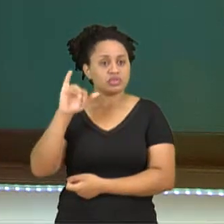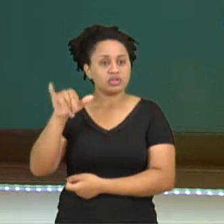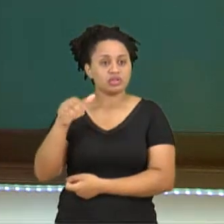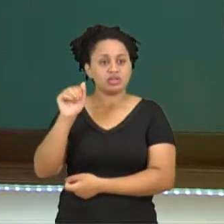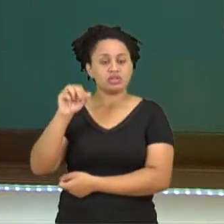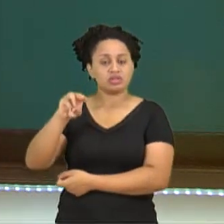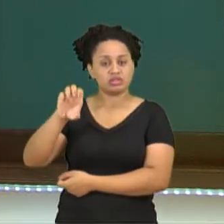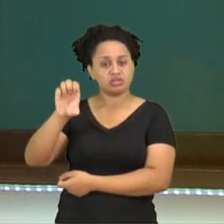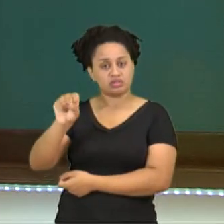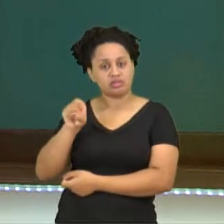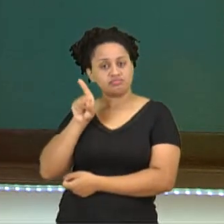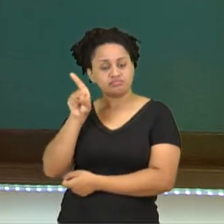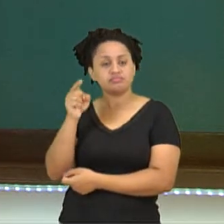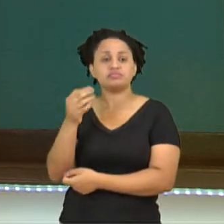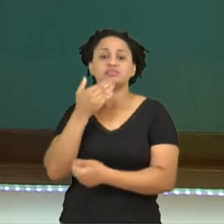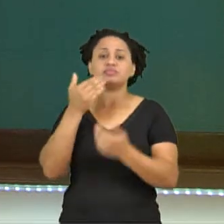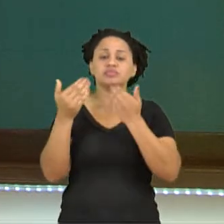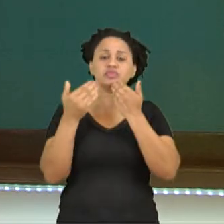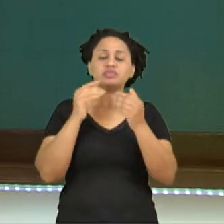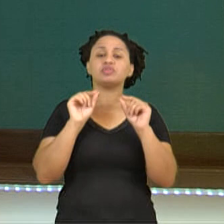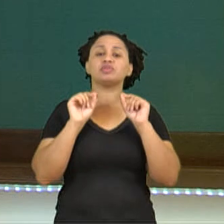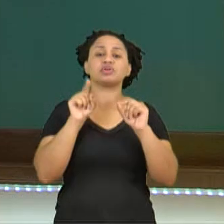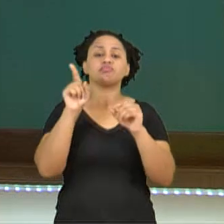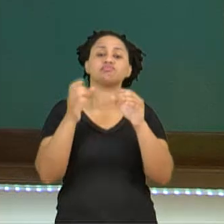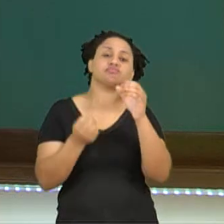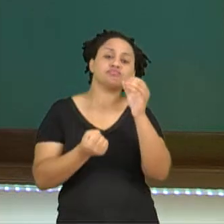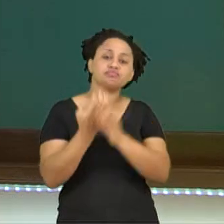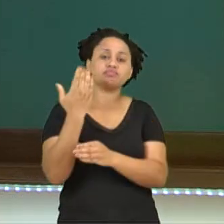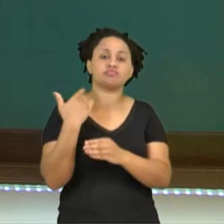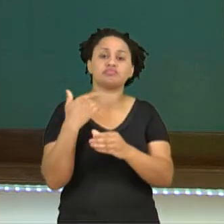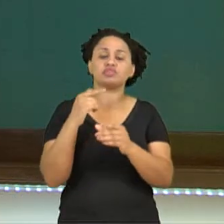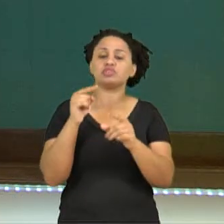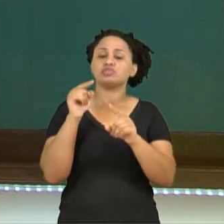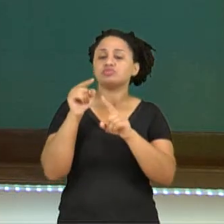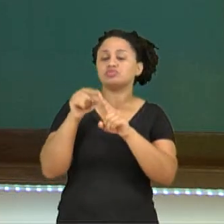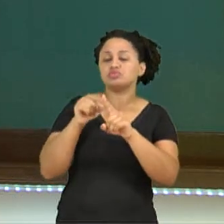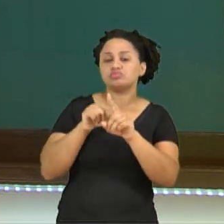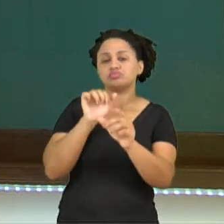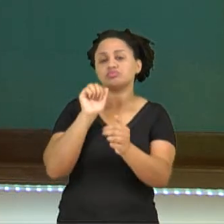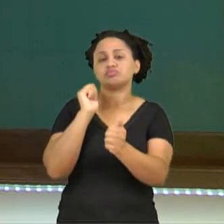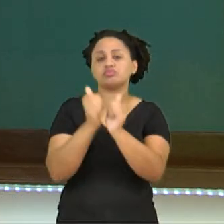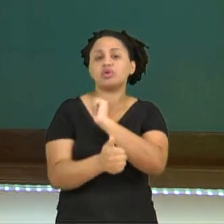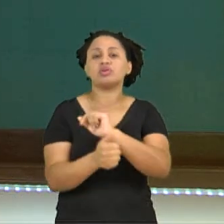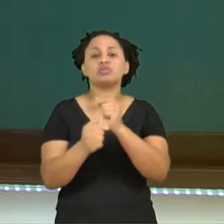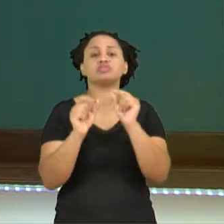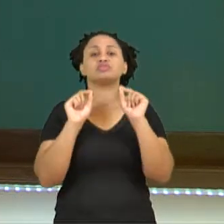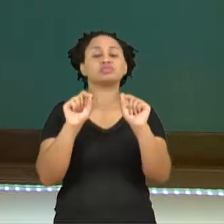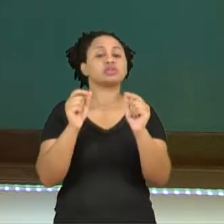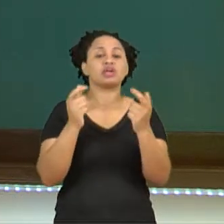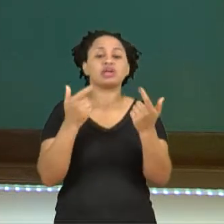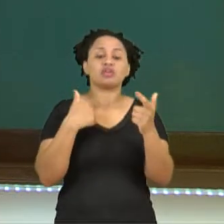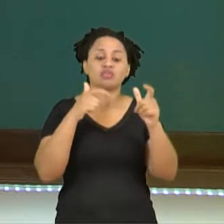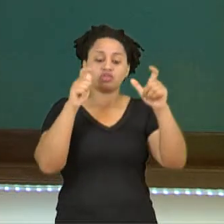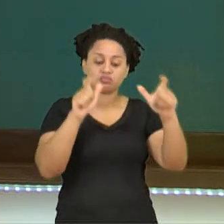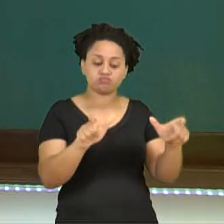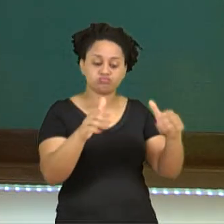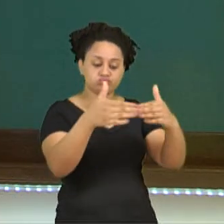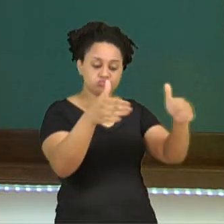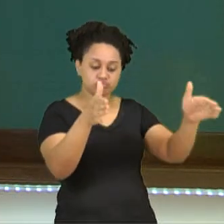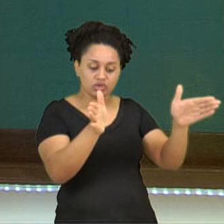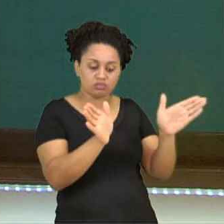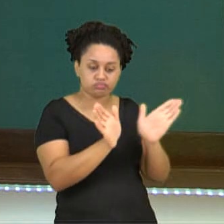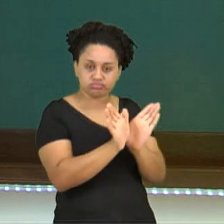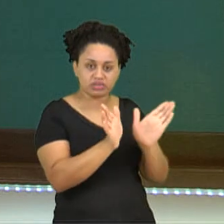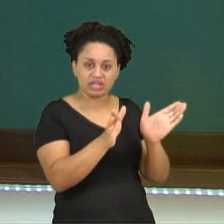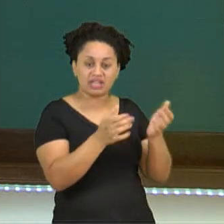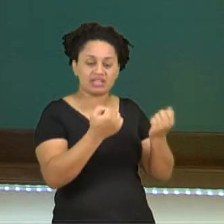Pediram para que ele criasse um jogo, um esporte que fosse num lugar fechado e